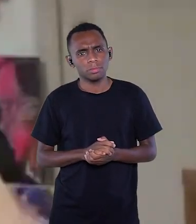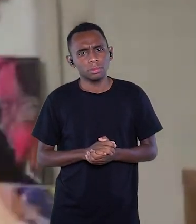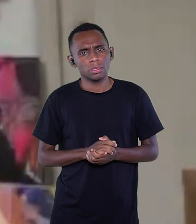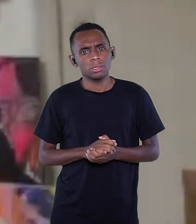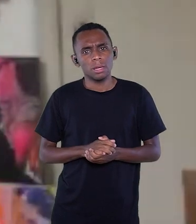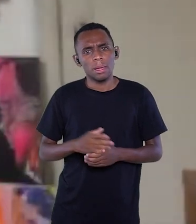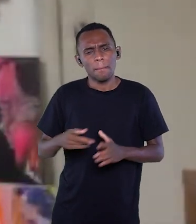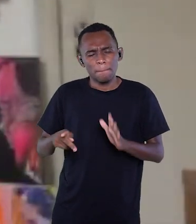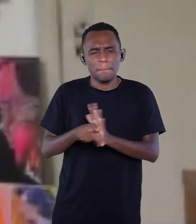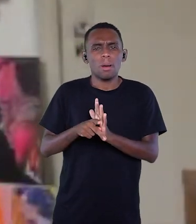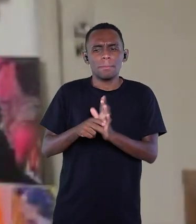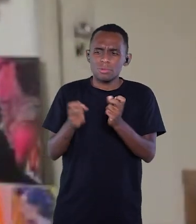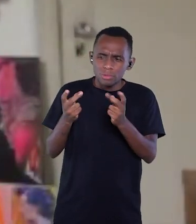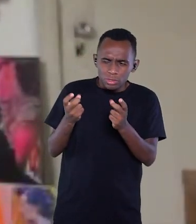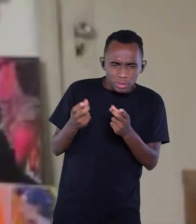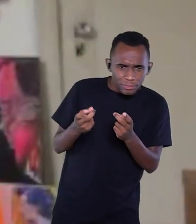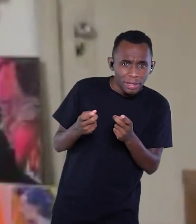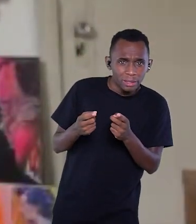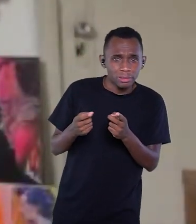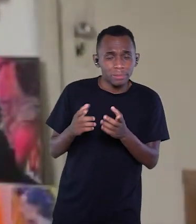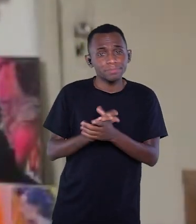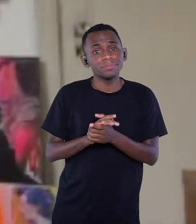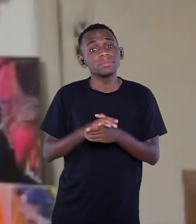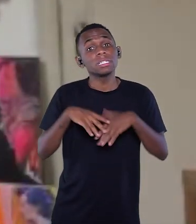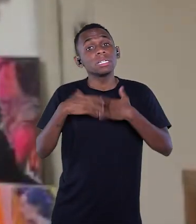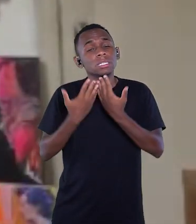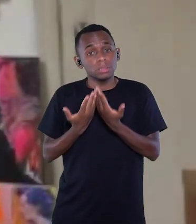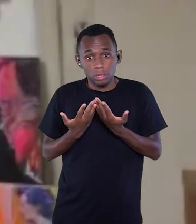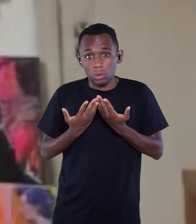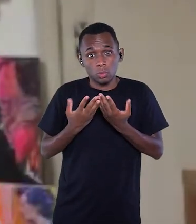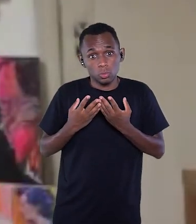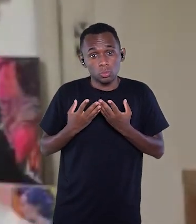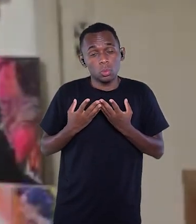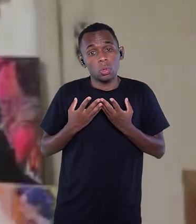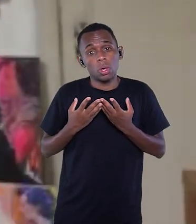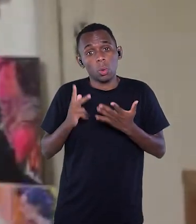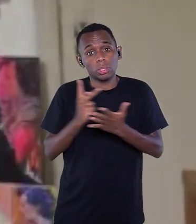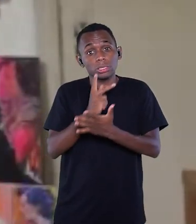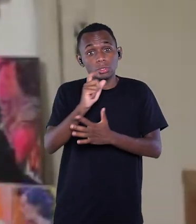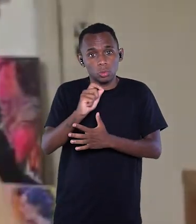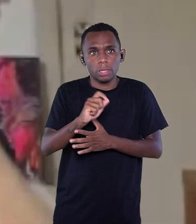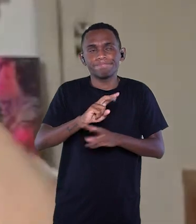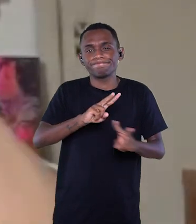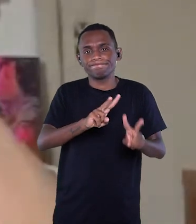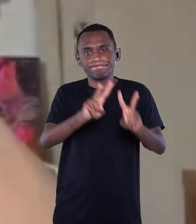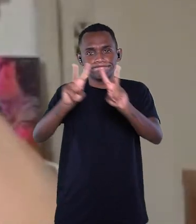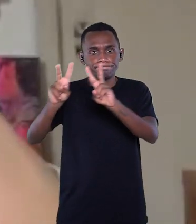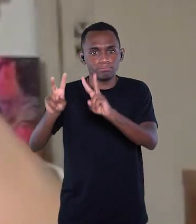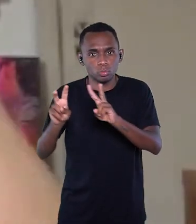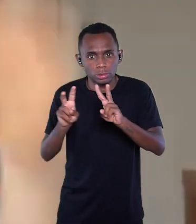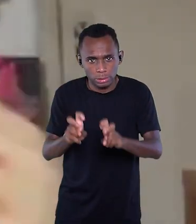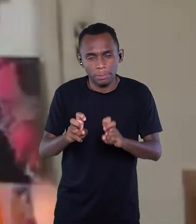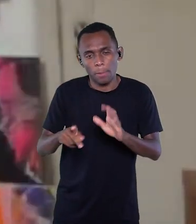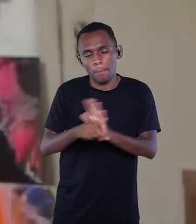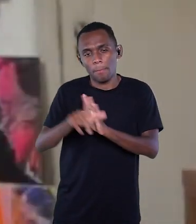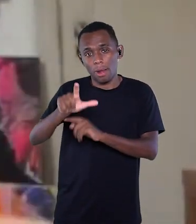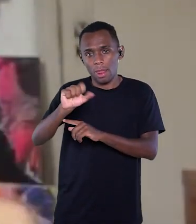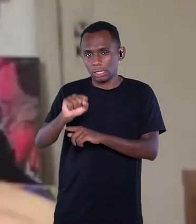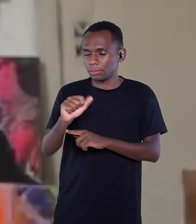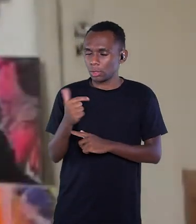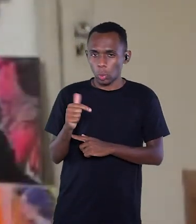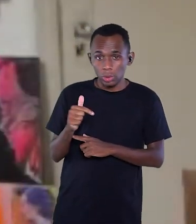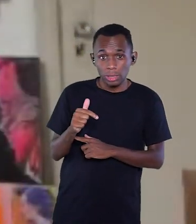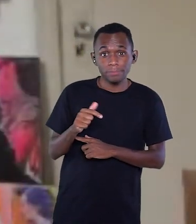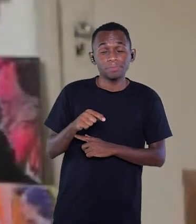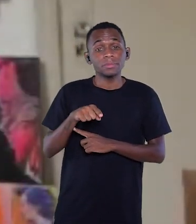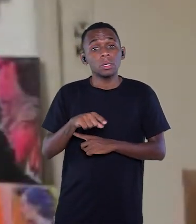de banca, sabe? E aí isso também, não só por ser de uma temática lésbica, né?